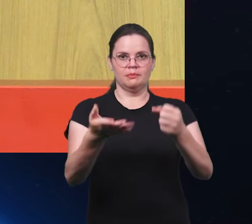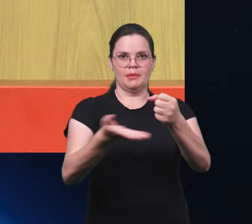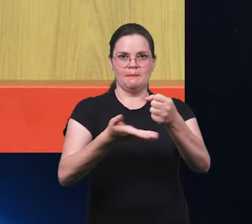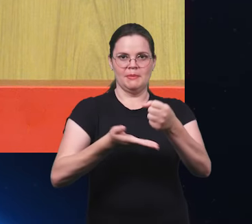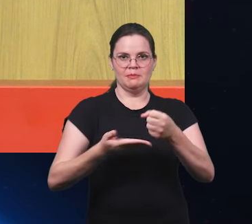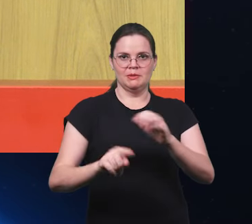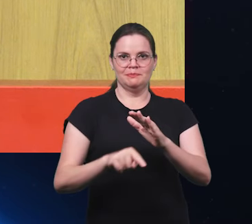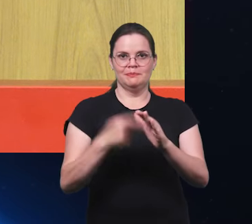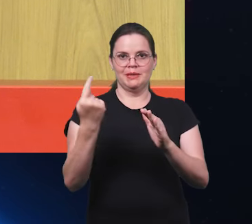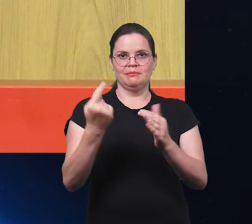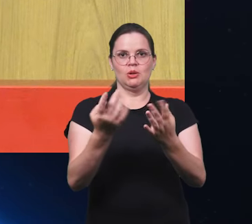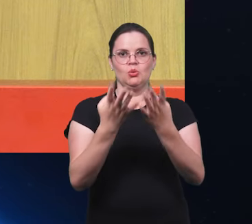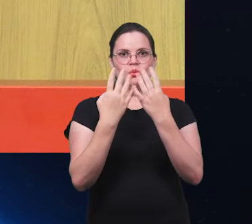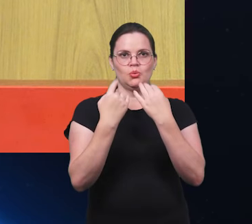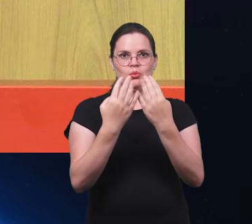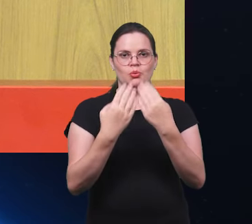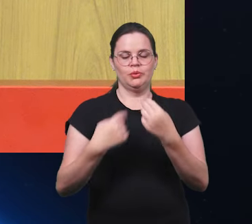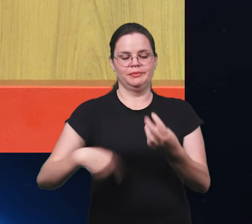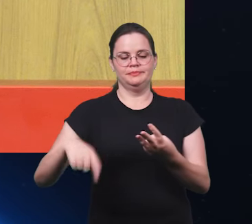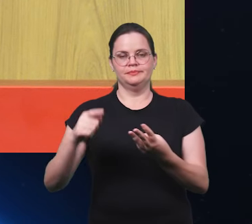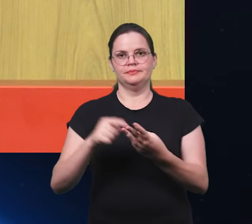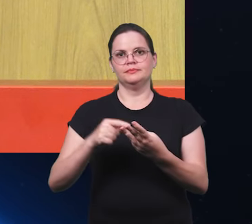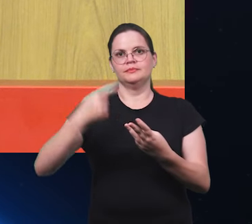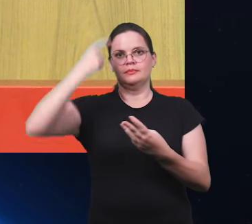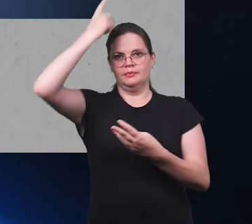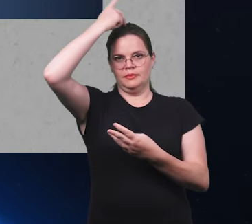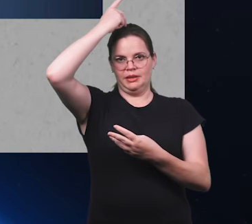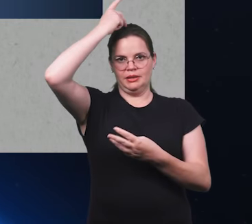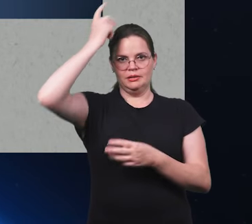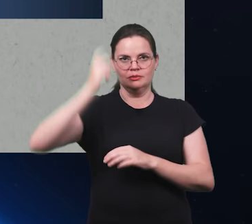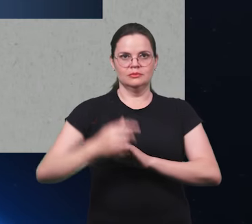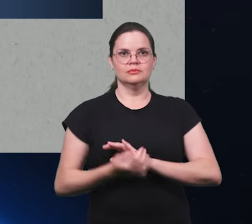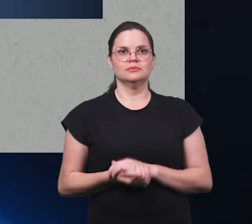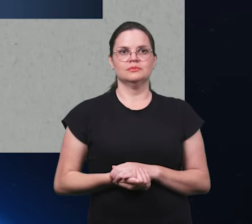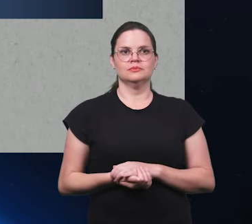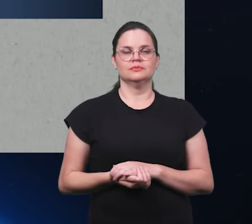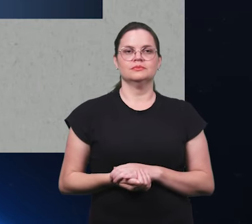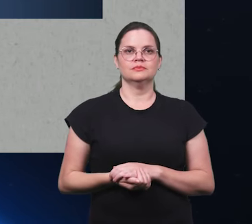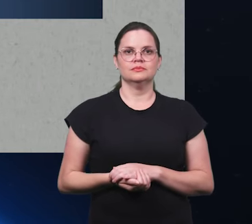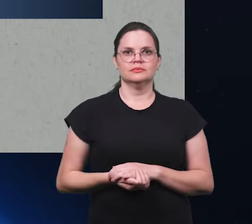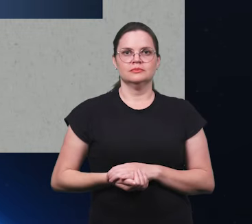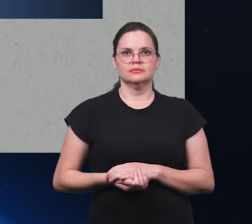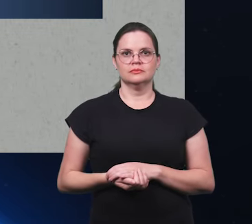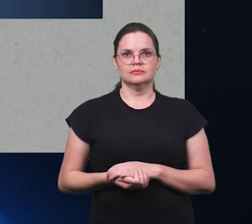primícias e o Pentecostes. E, finalmente,